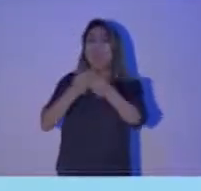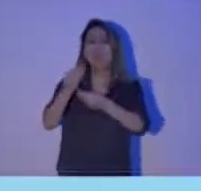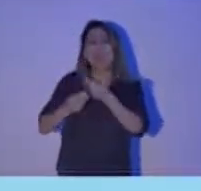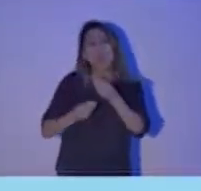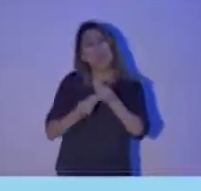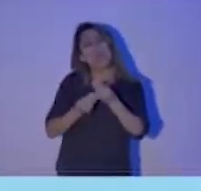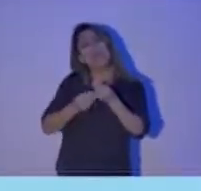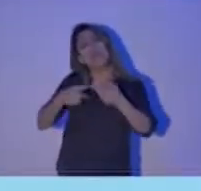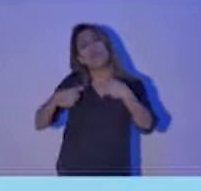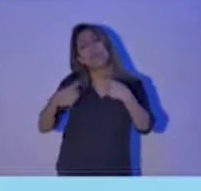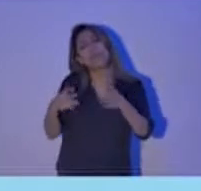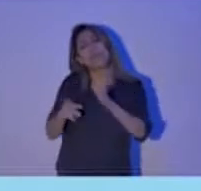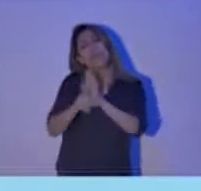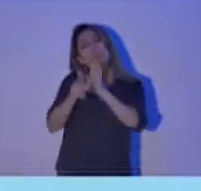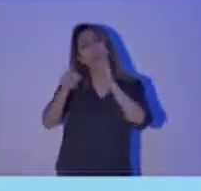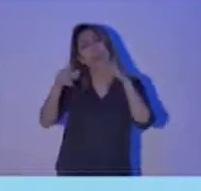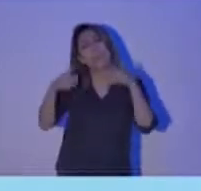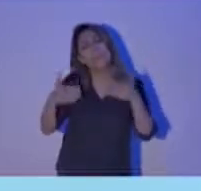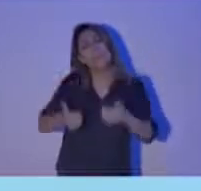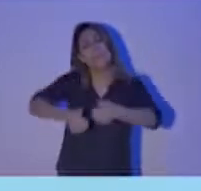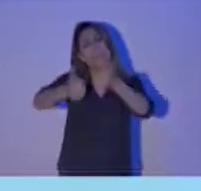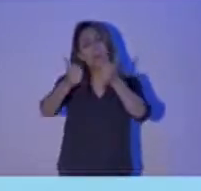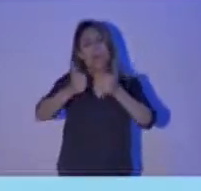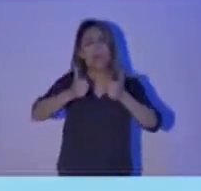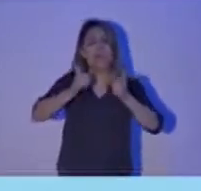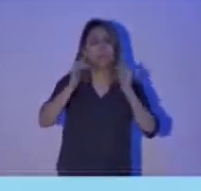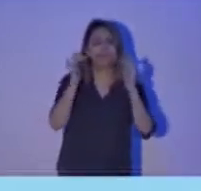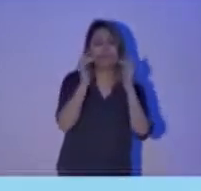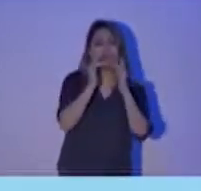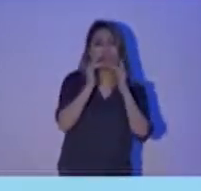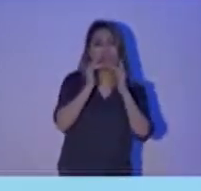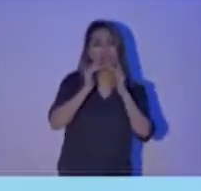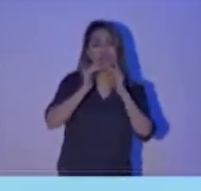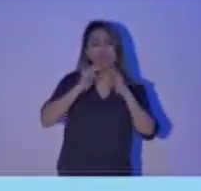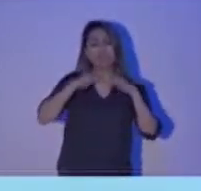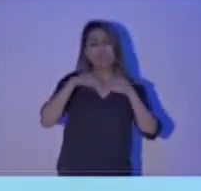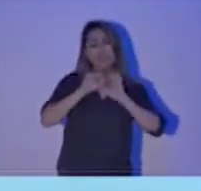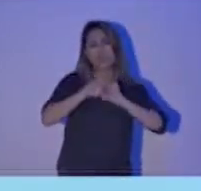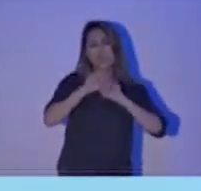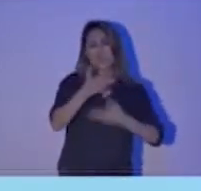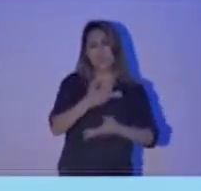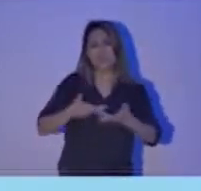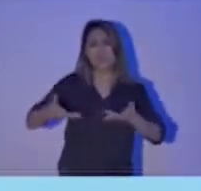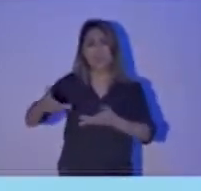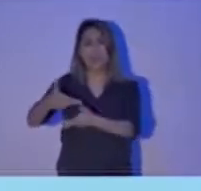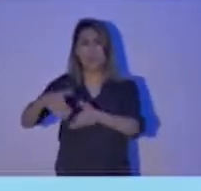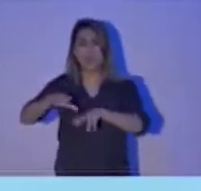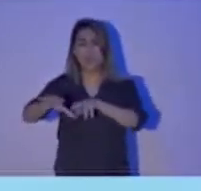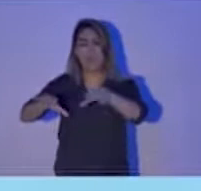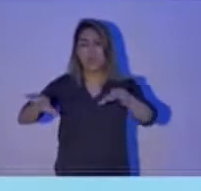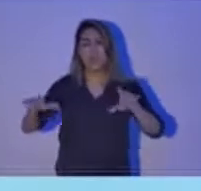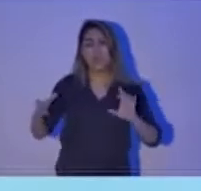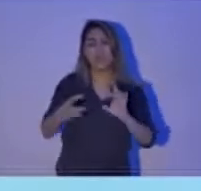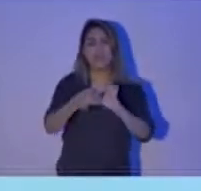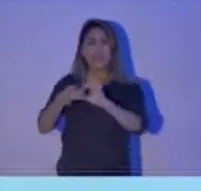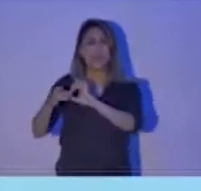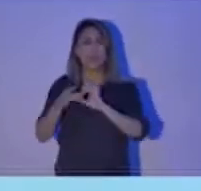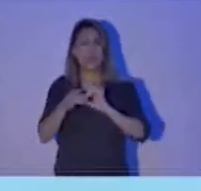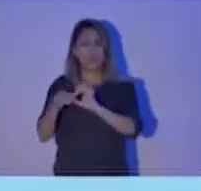que naquele momento já dispunham. Redes estas que têm crescido quantitativamente, têm crescido também nos...